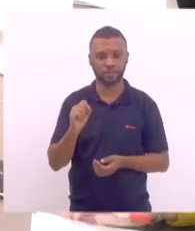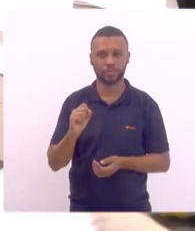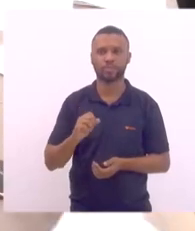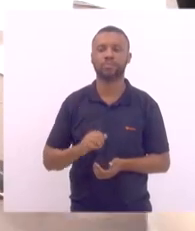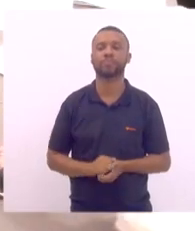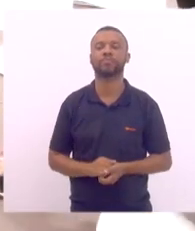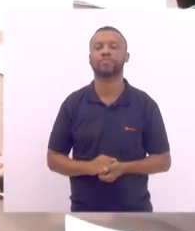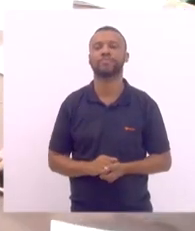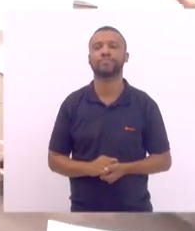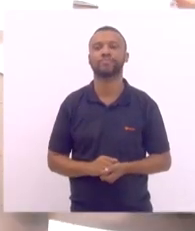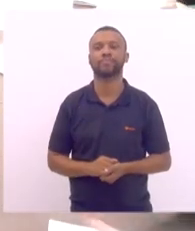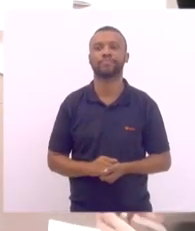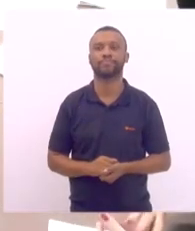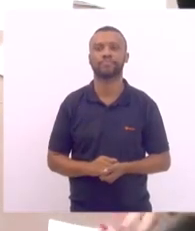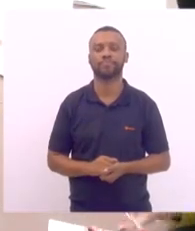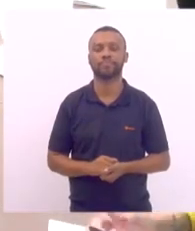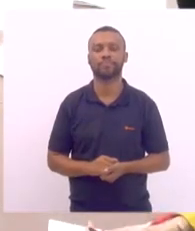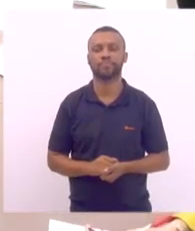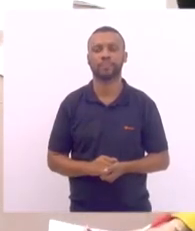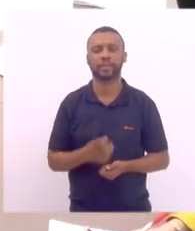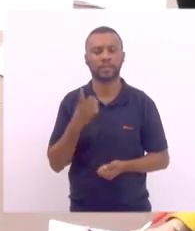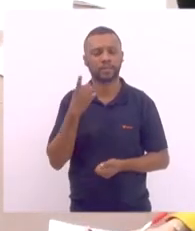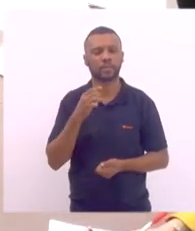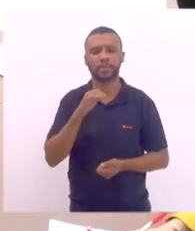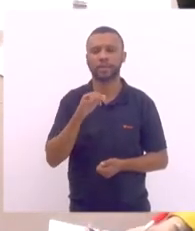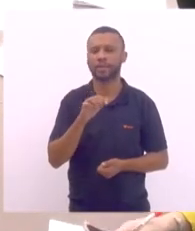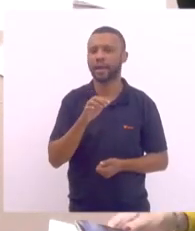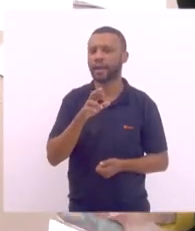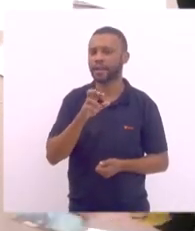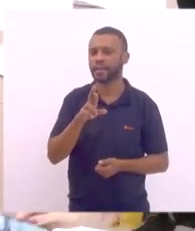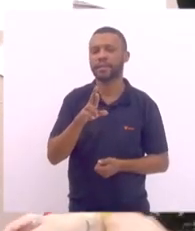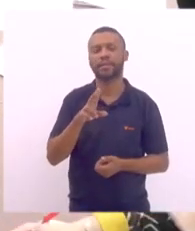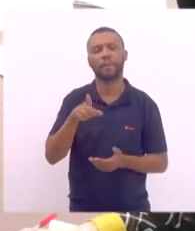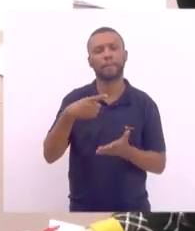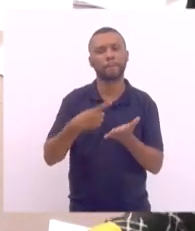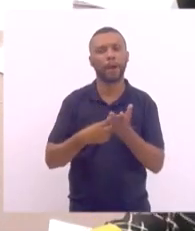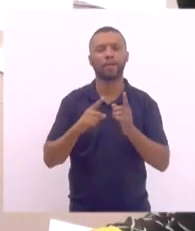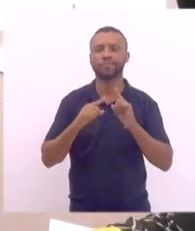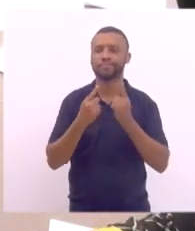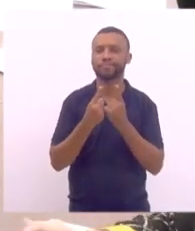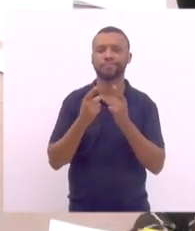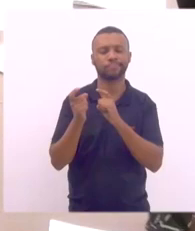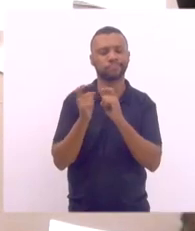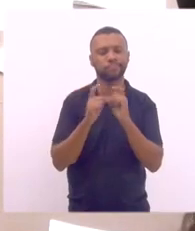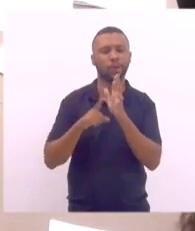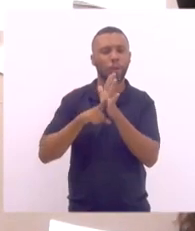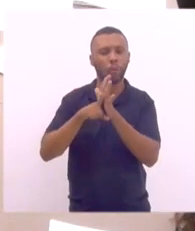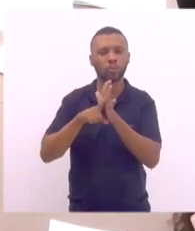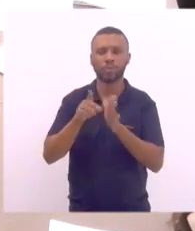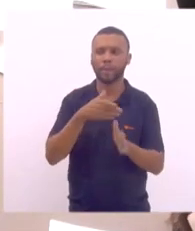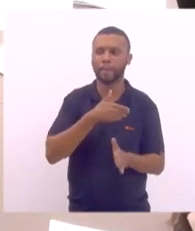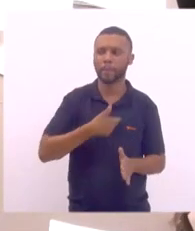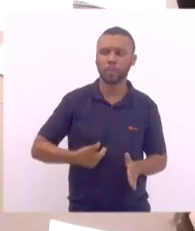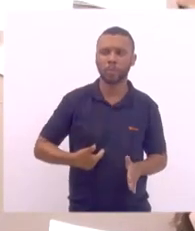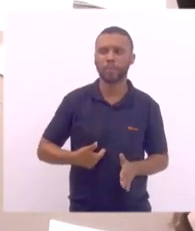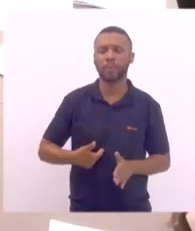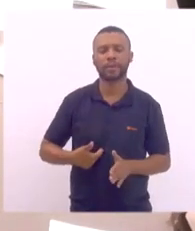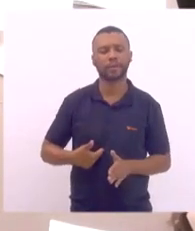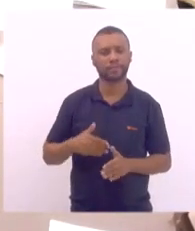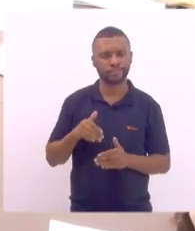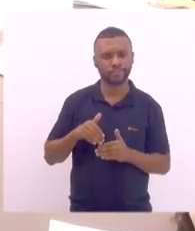18, deputado Jari, realização de audiências e consulta pública pela administração pública. Neta, vamos